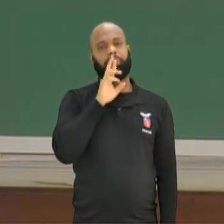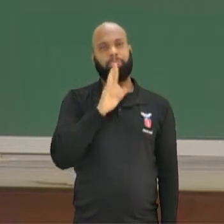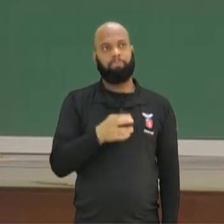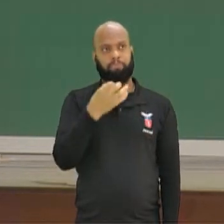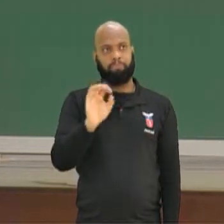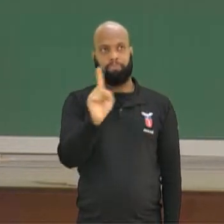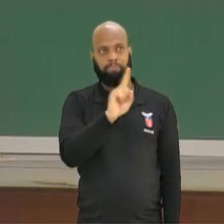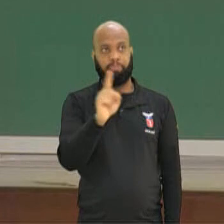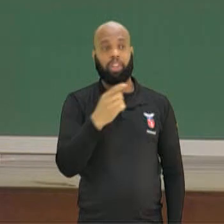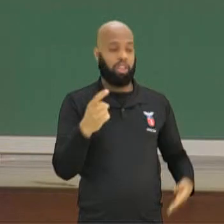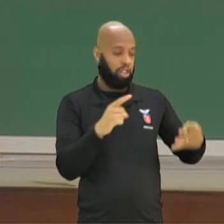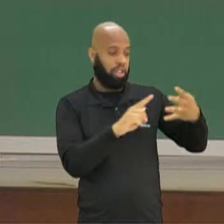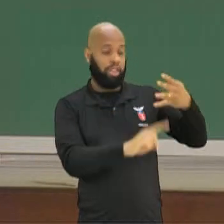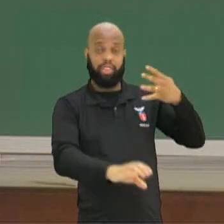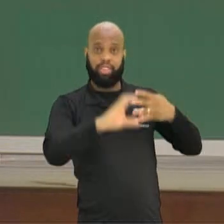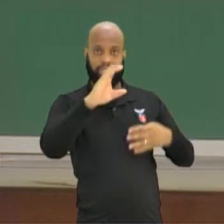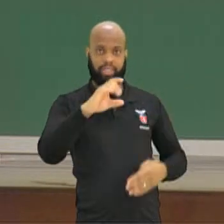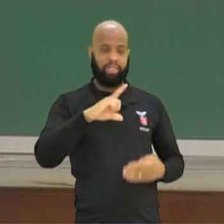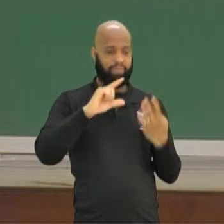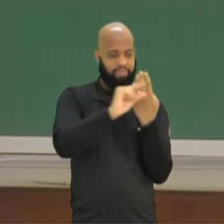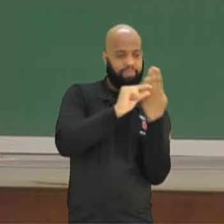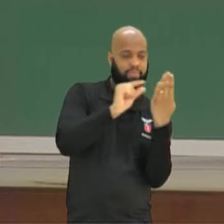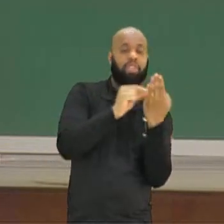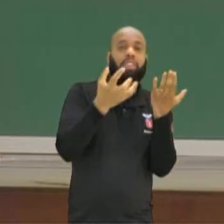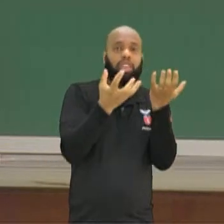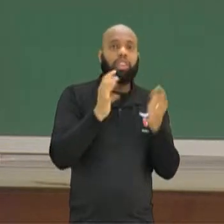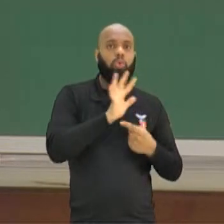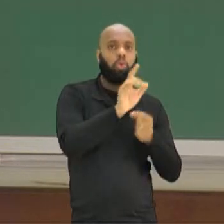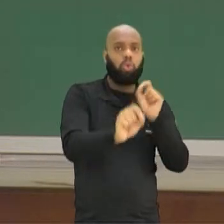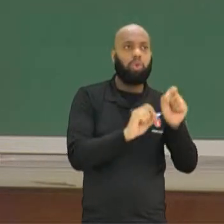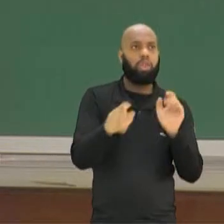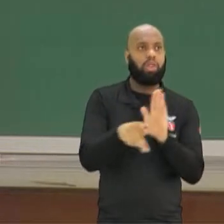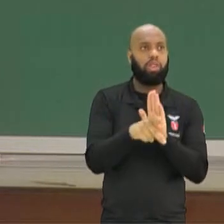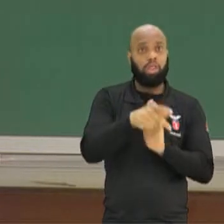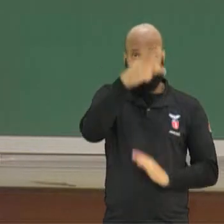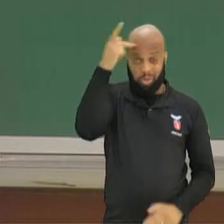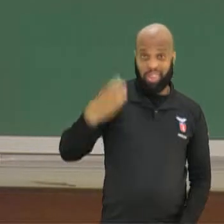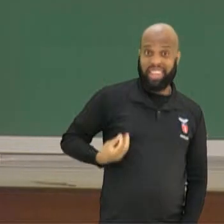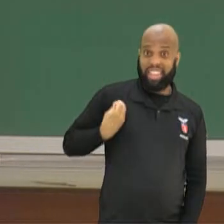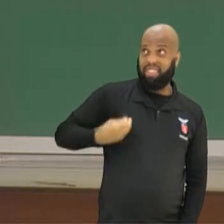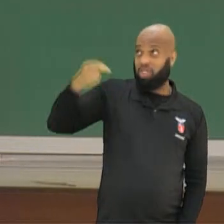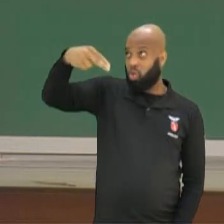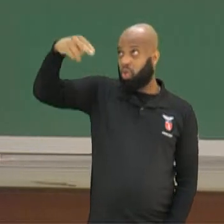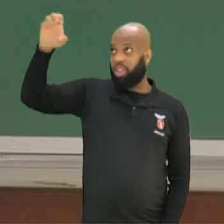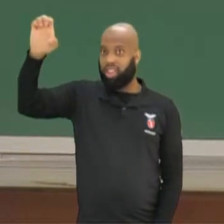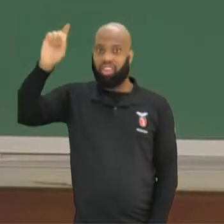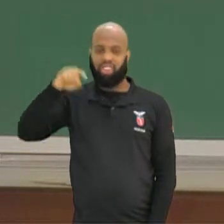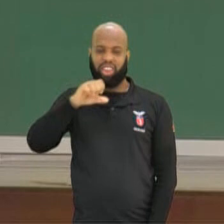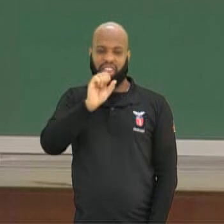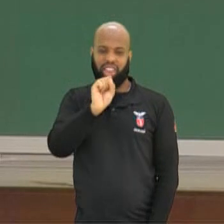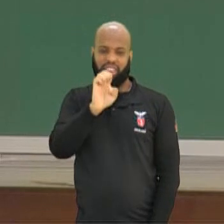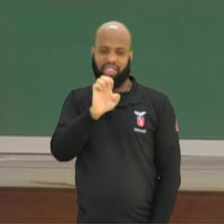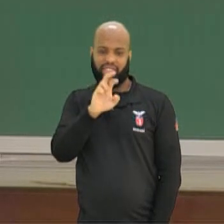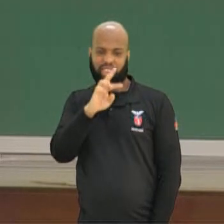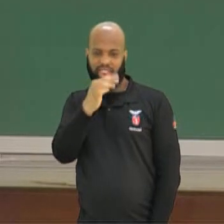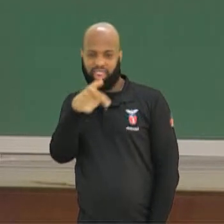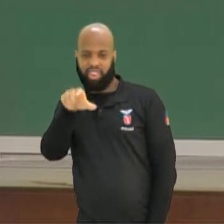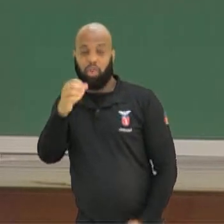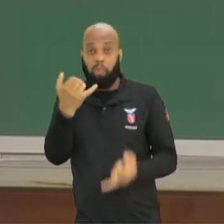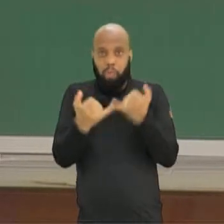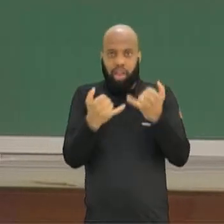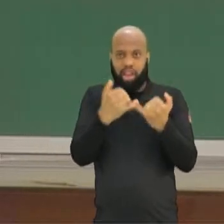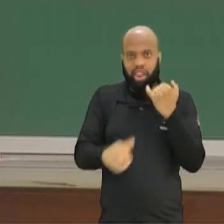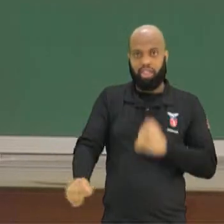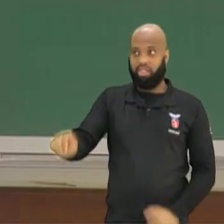correta. Vamos para C. O autor tenta apresentar a figura do sertanejo parecida com a letra A. Então, se a letra A estivesse certa, a